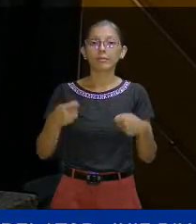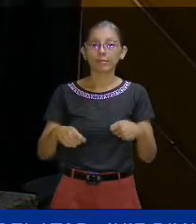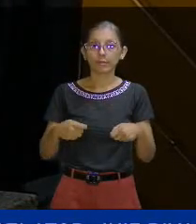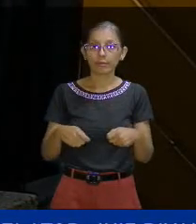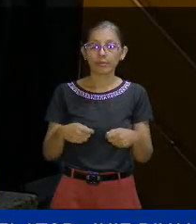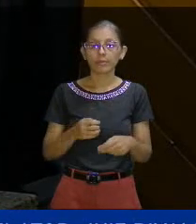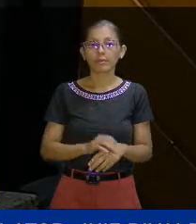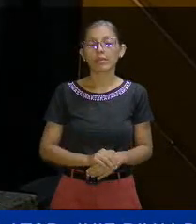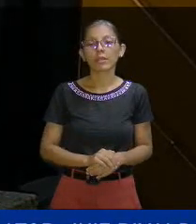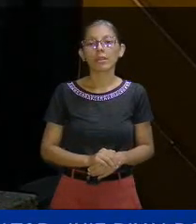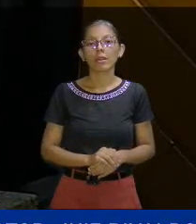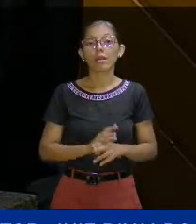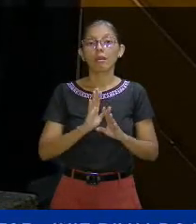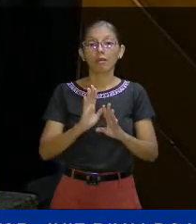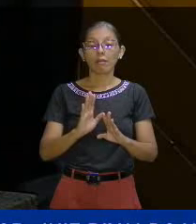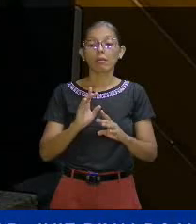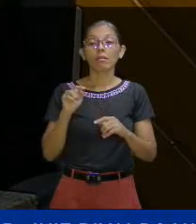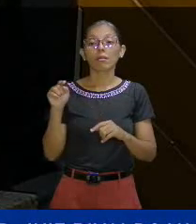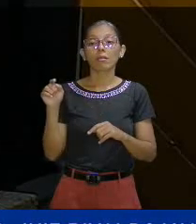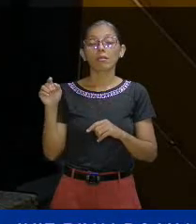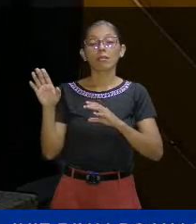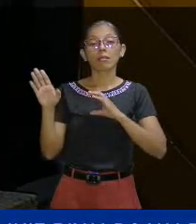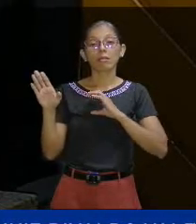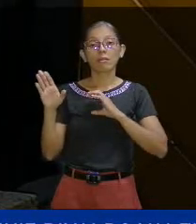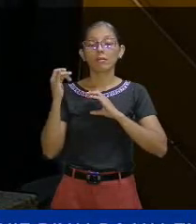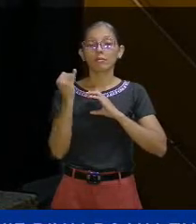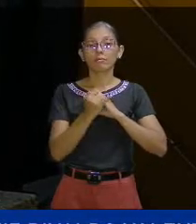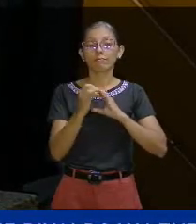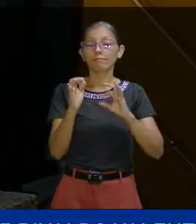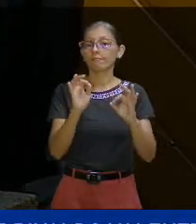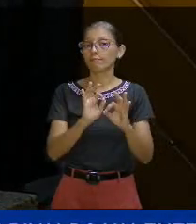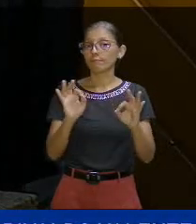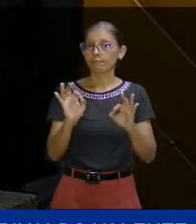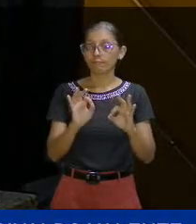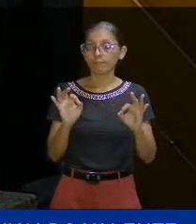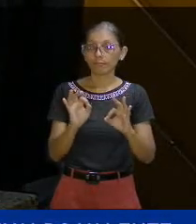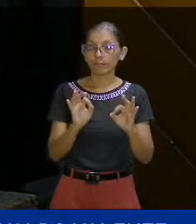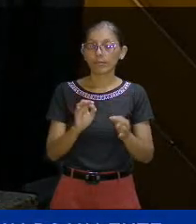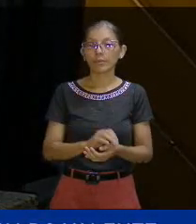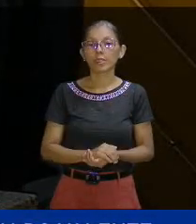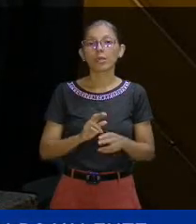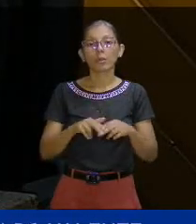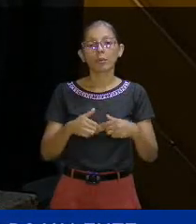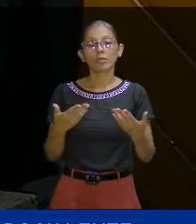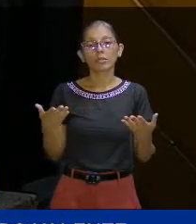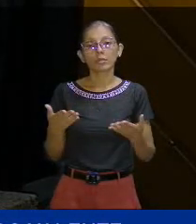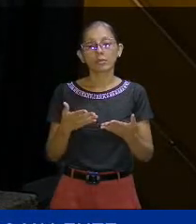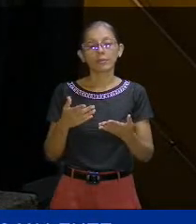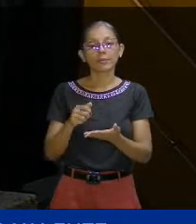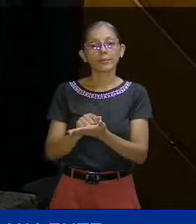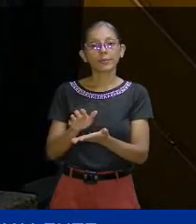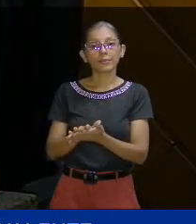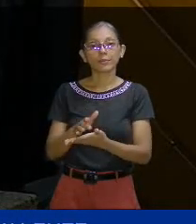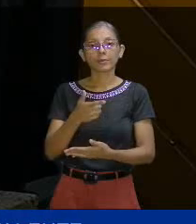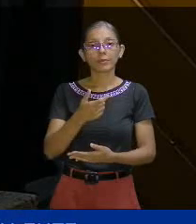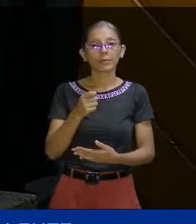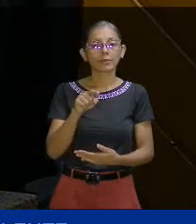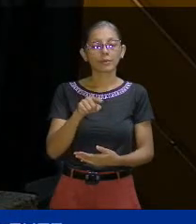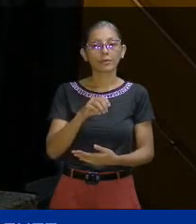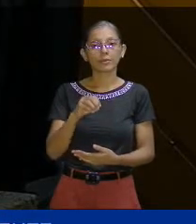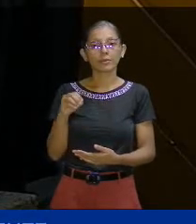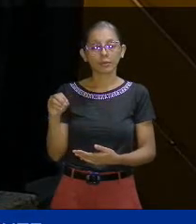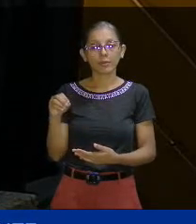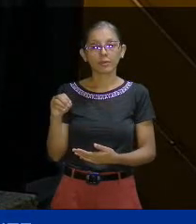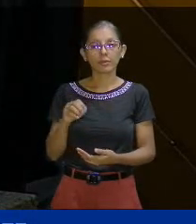infrações. A sentença fixou multa no valor de R$20.000, valor intermediário entre o mínimo